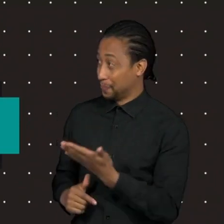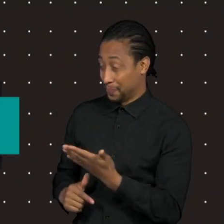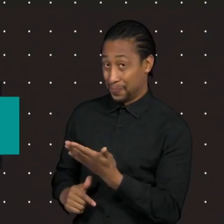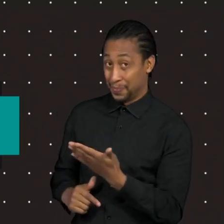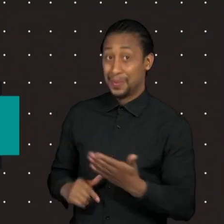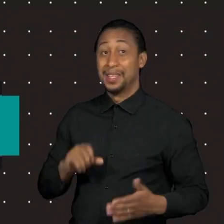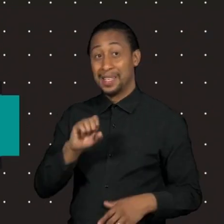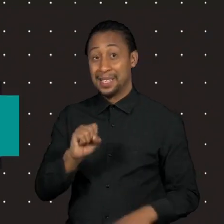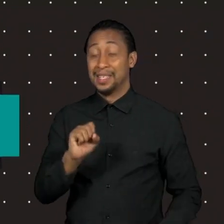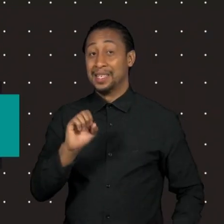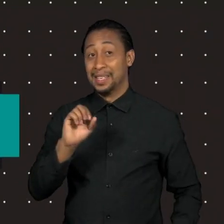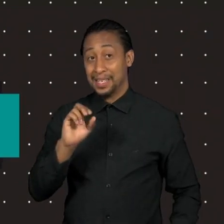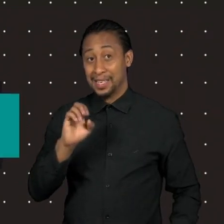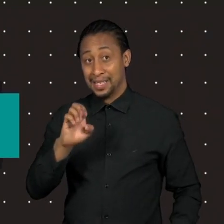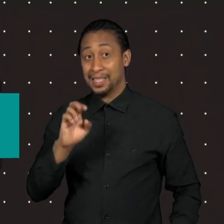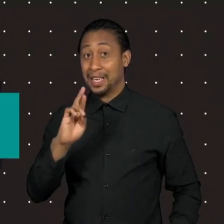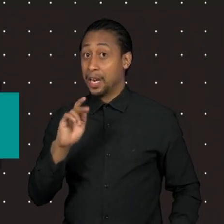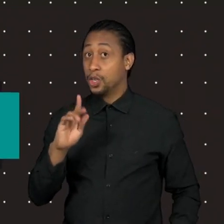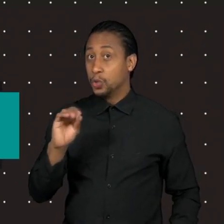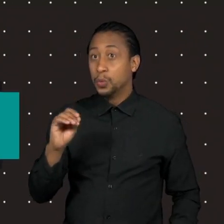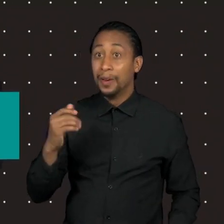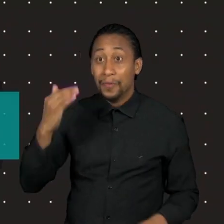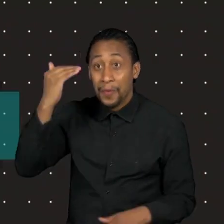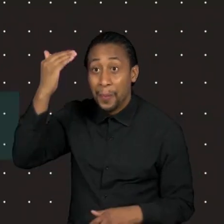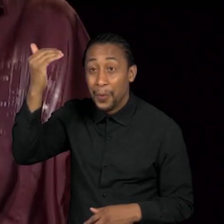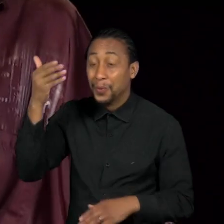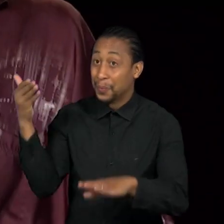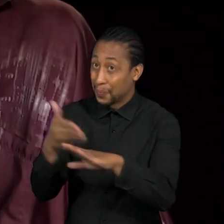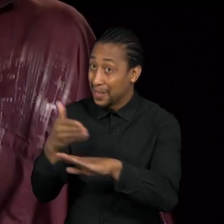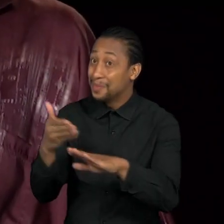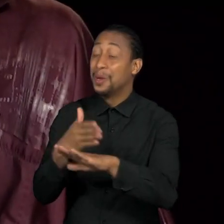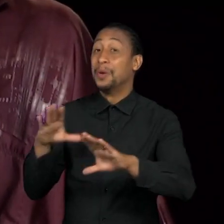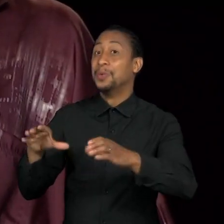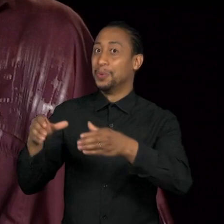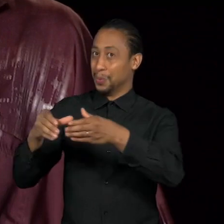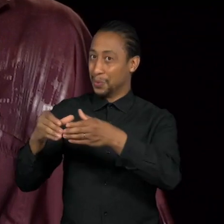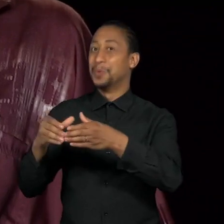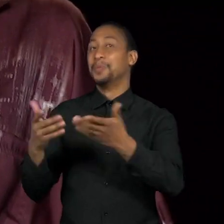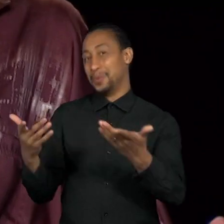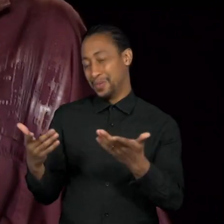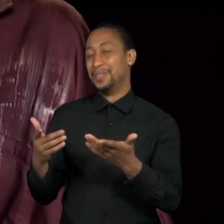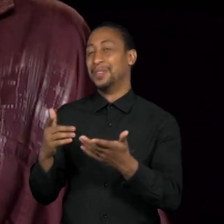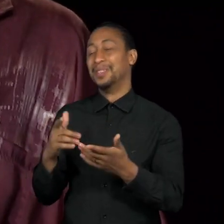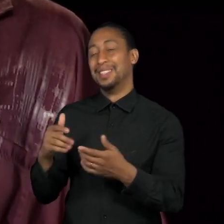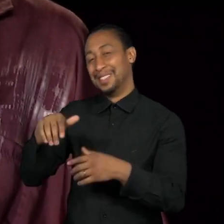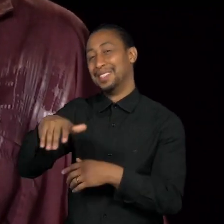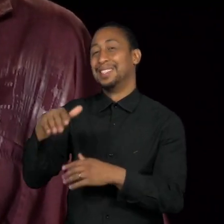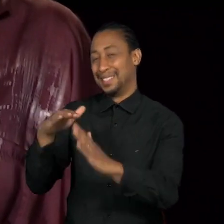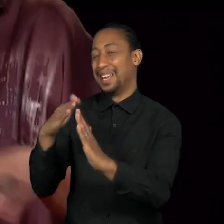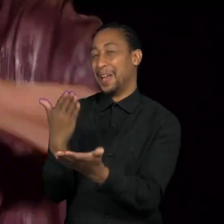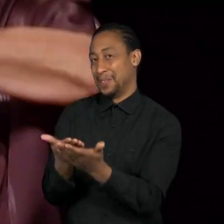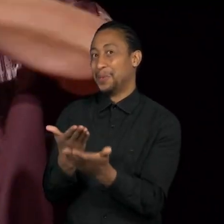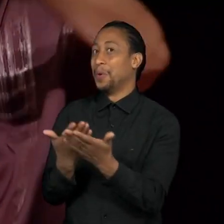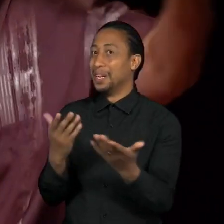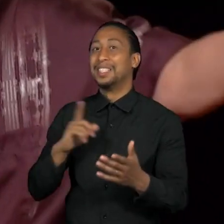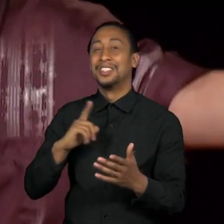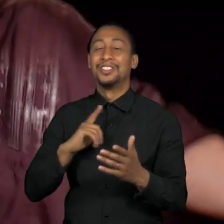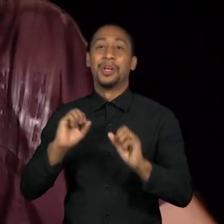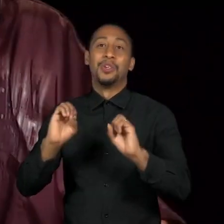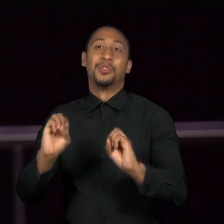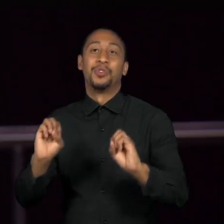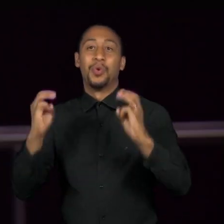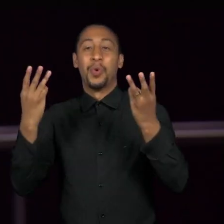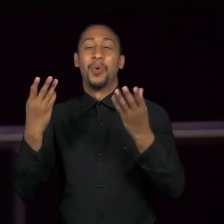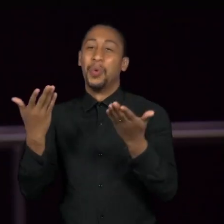que acontecia ali no Grêmio. E lá, enfim, tinha show do Gil,